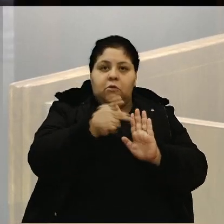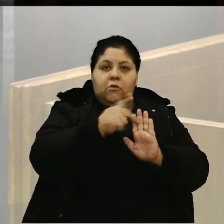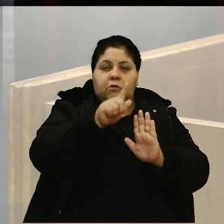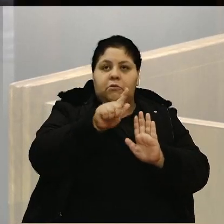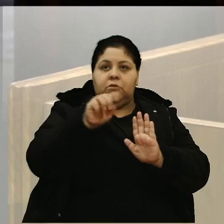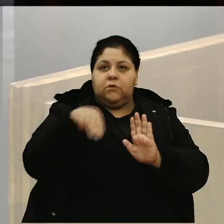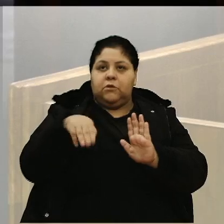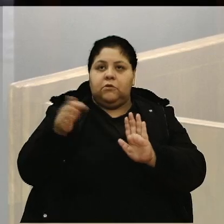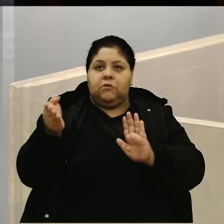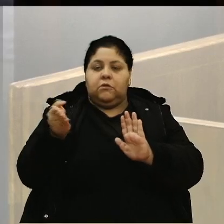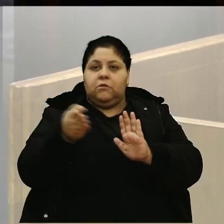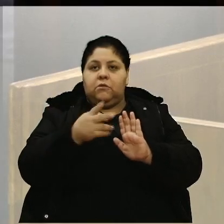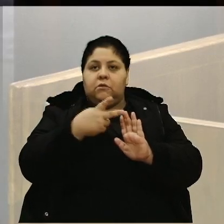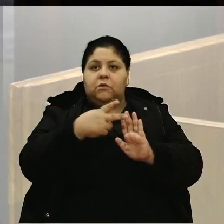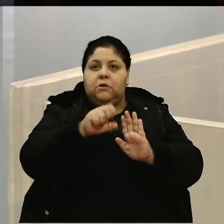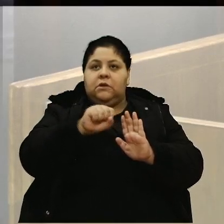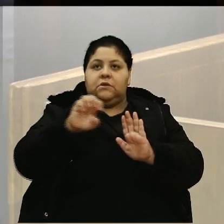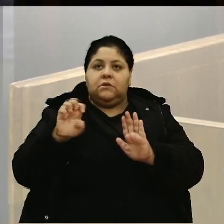GM/MS